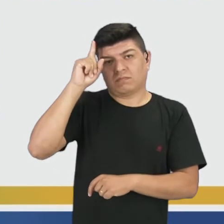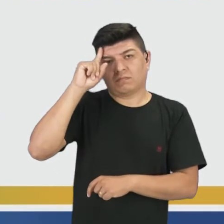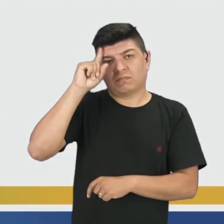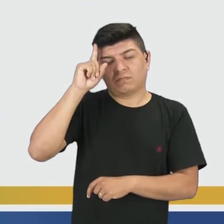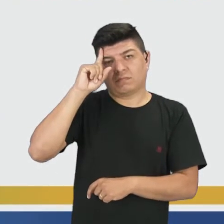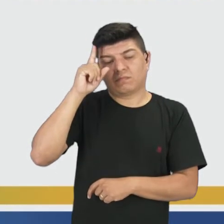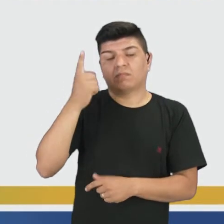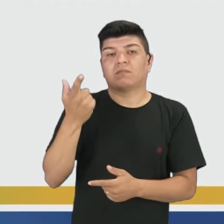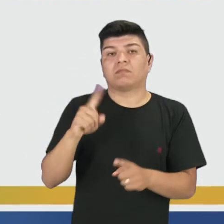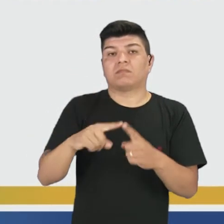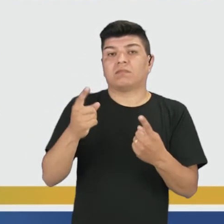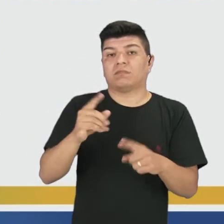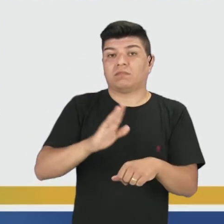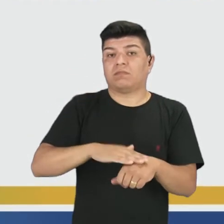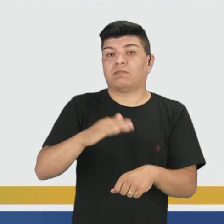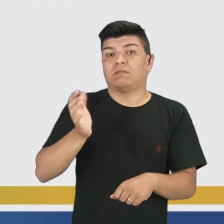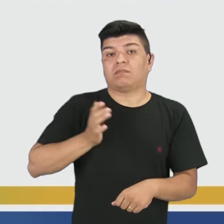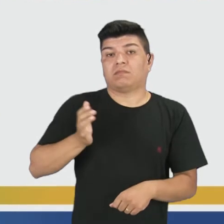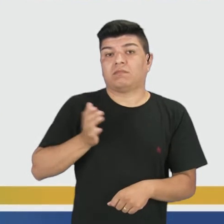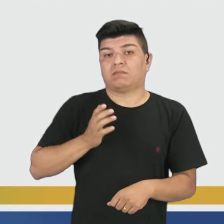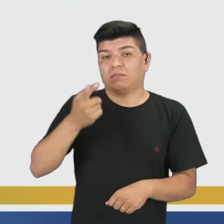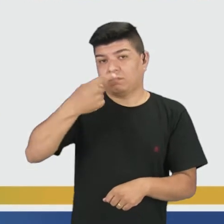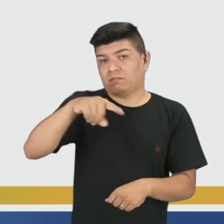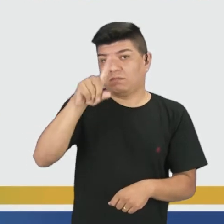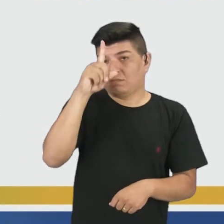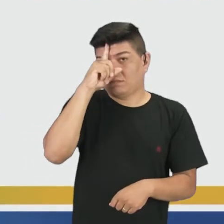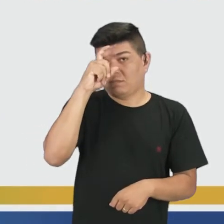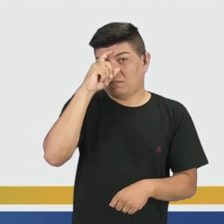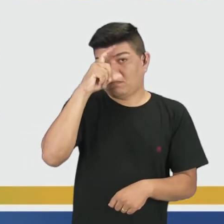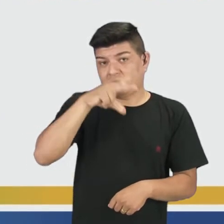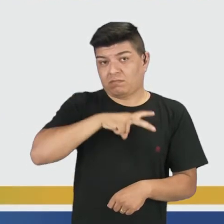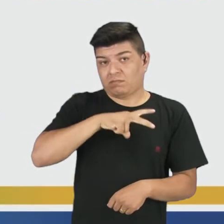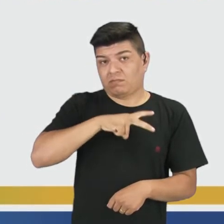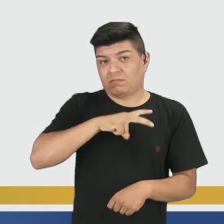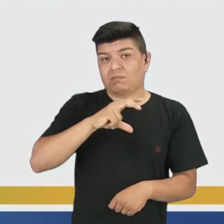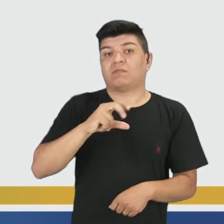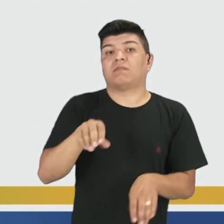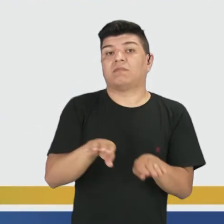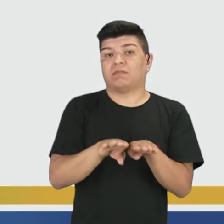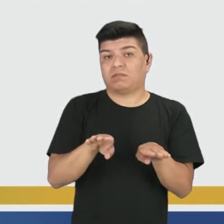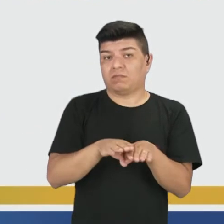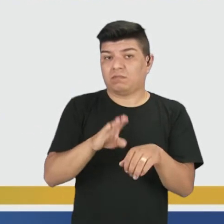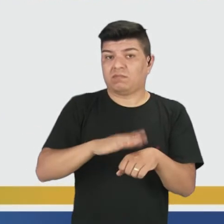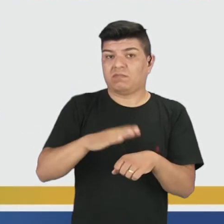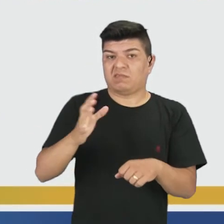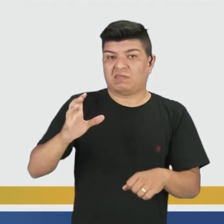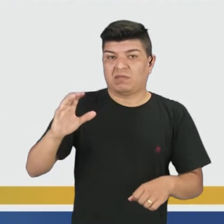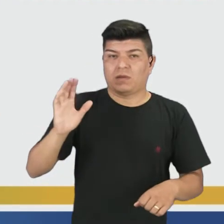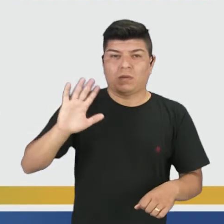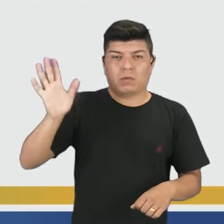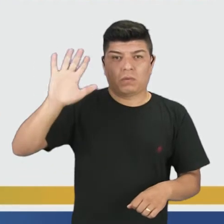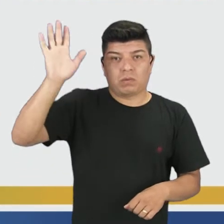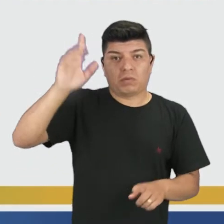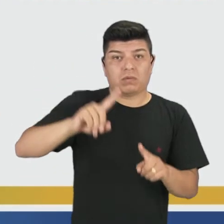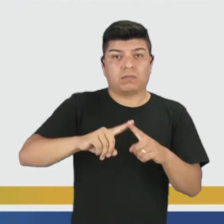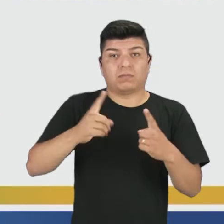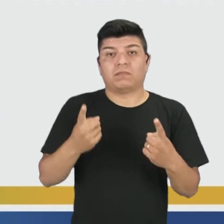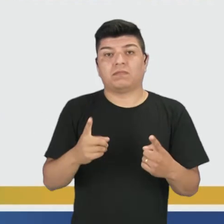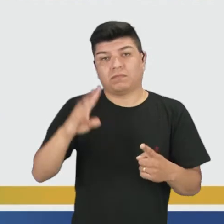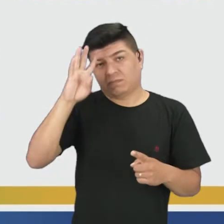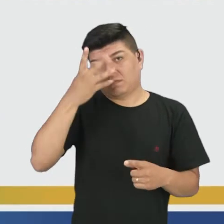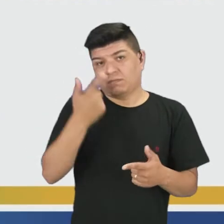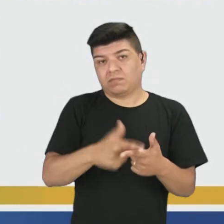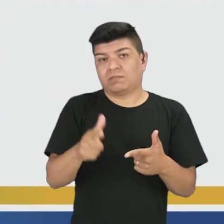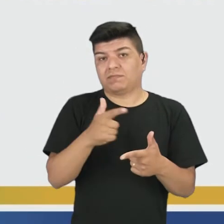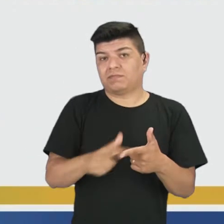dia, enquanto que os mais ricos recorrem a hospitais privados ou clínicos, que são muito caros, mas por sinal